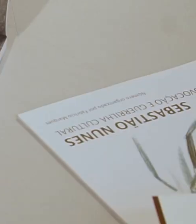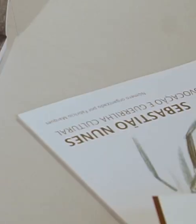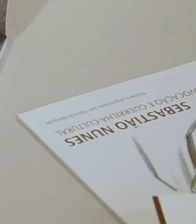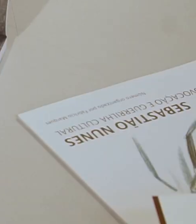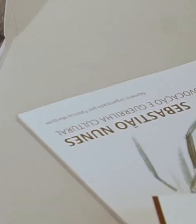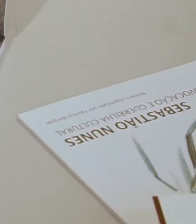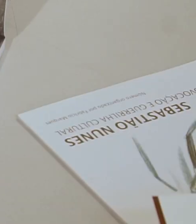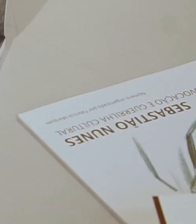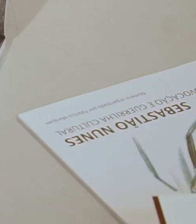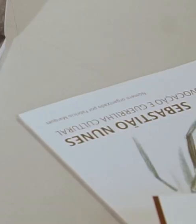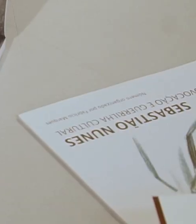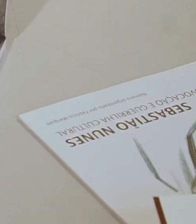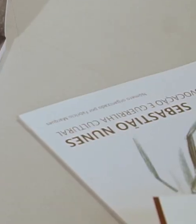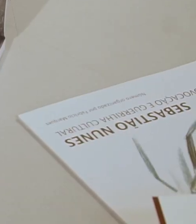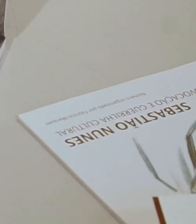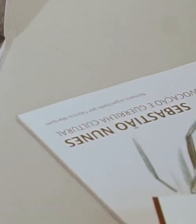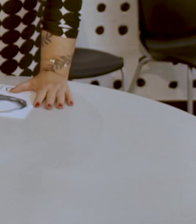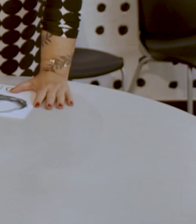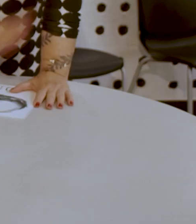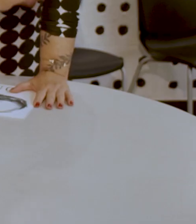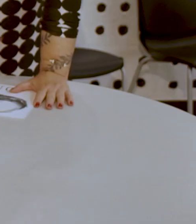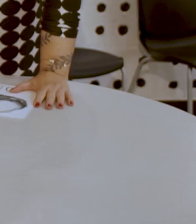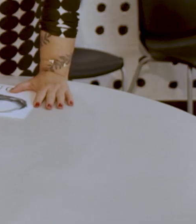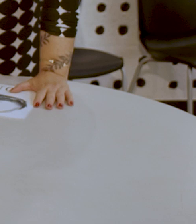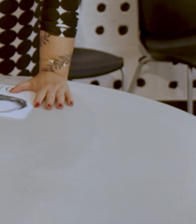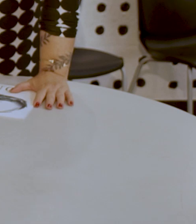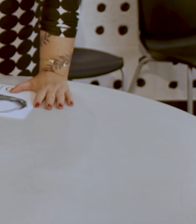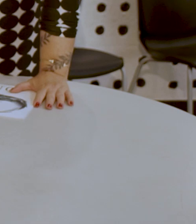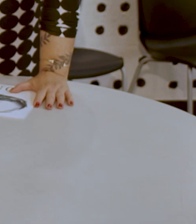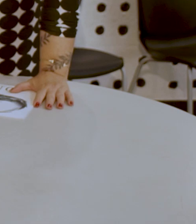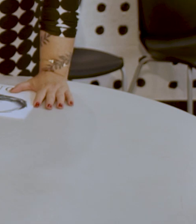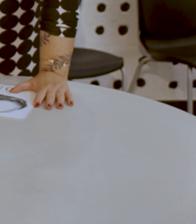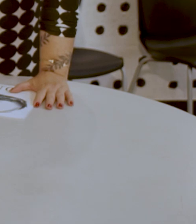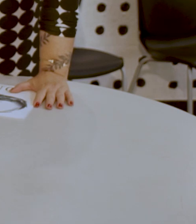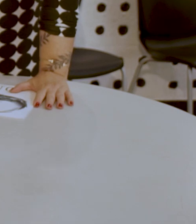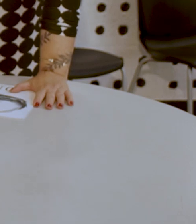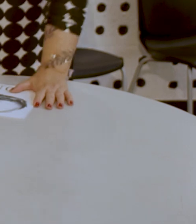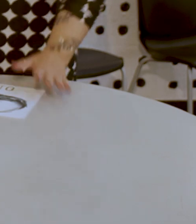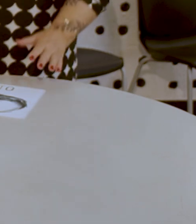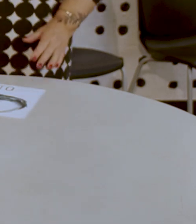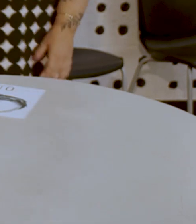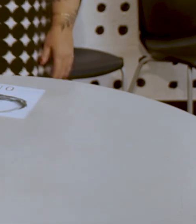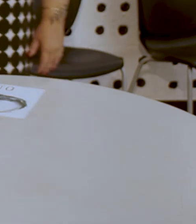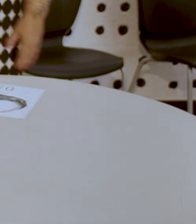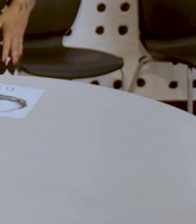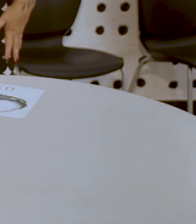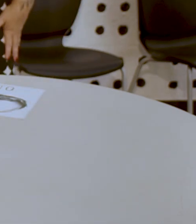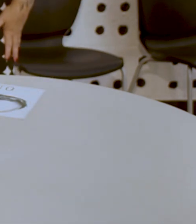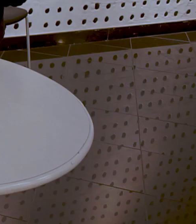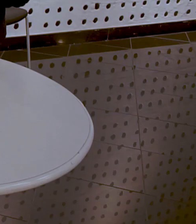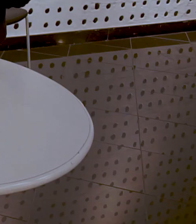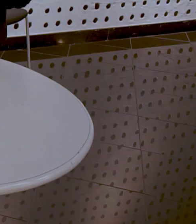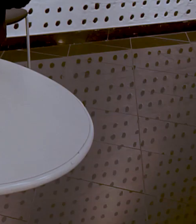do lado de fora do teatro Jorge Colli recebe o público para dar autógrafos tirar fotos